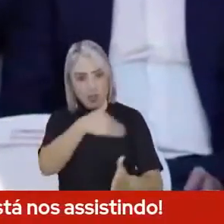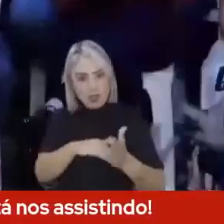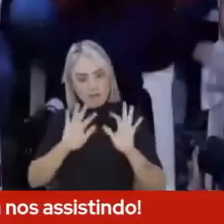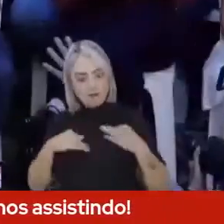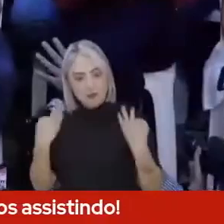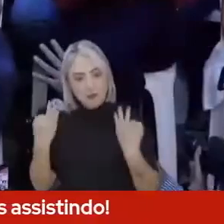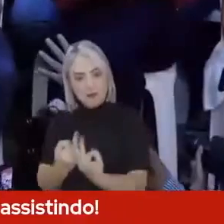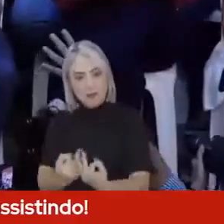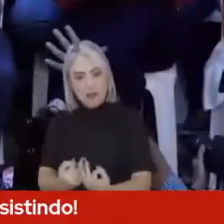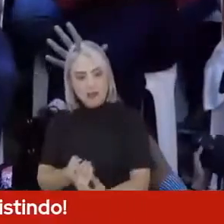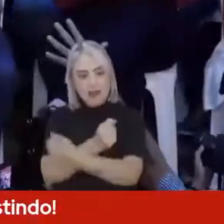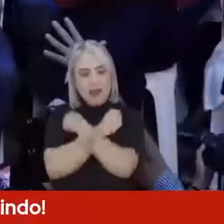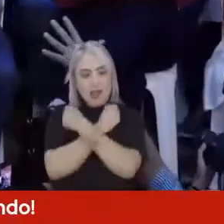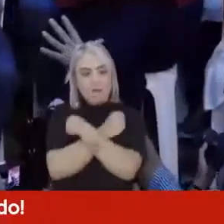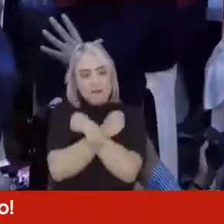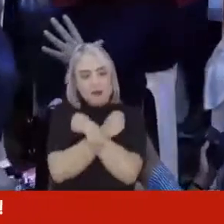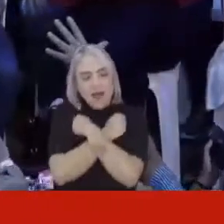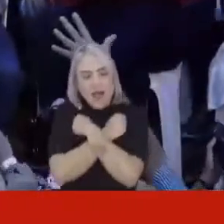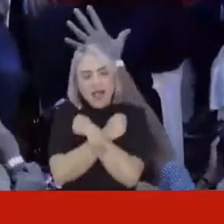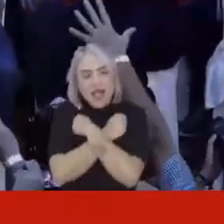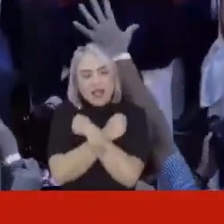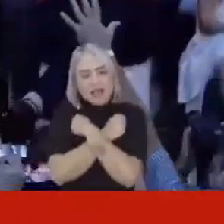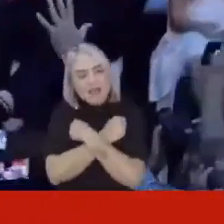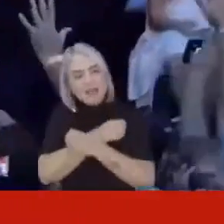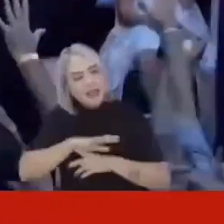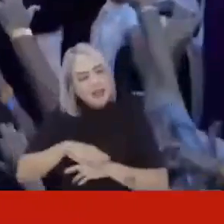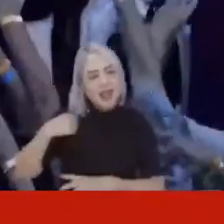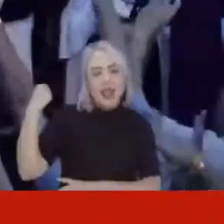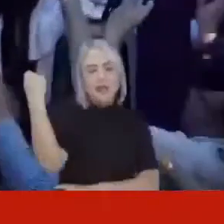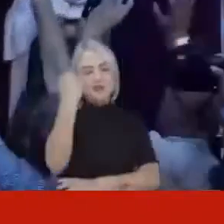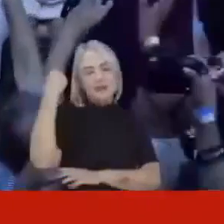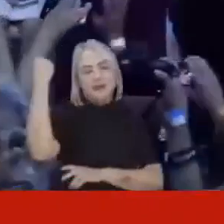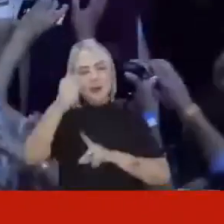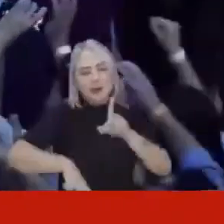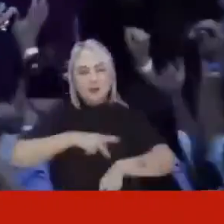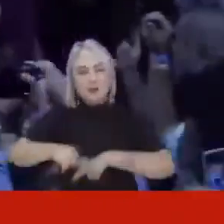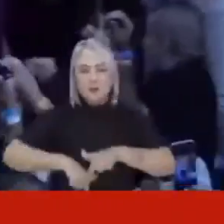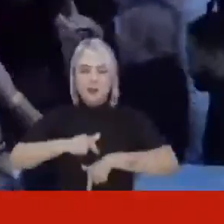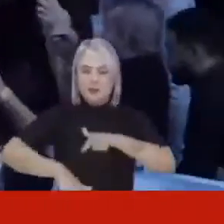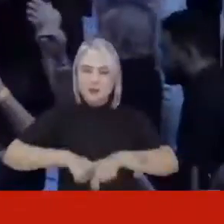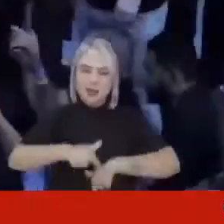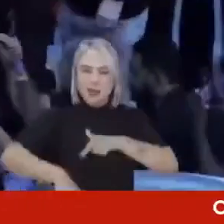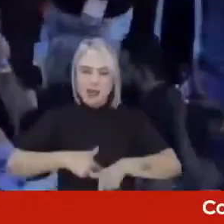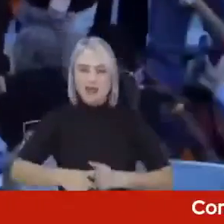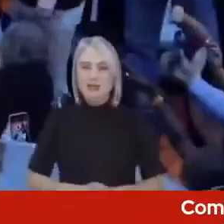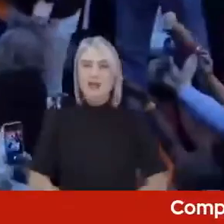abraço, gente, e até a vitória do povo trabalhador, se Deus quiser.